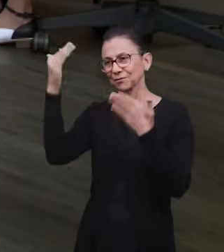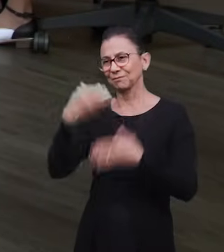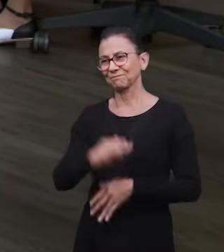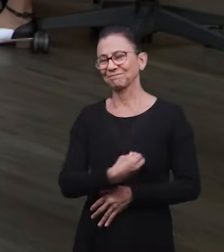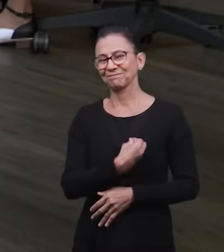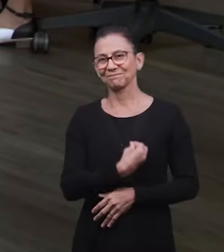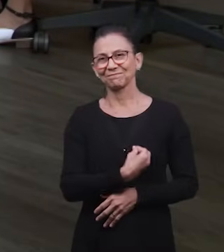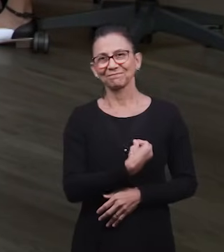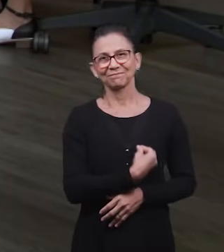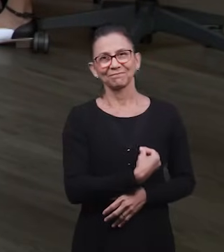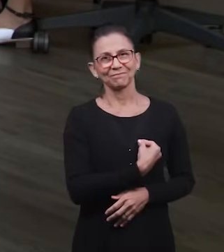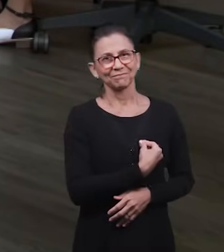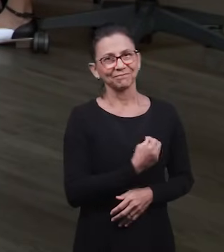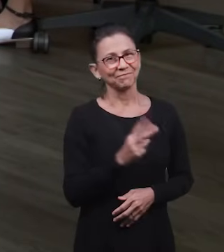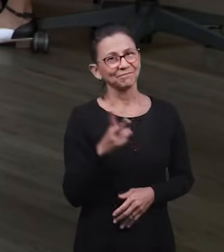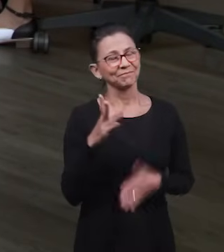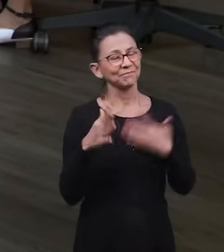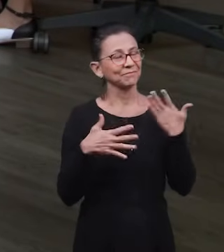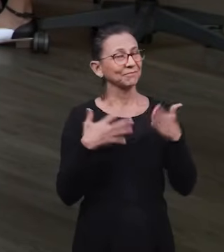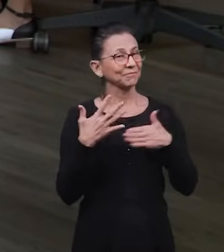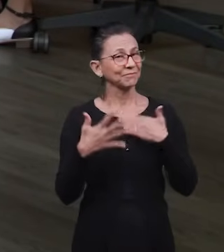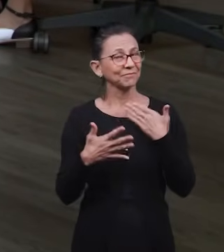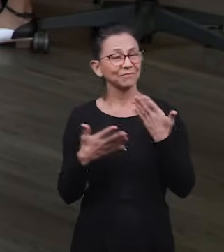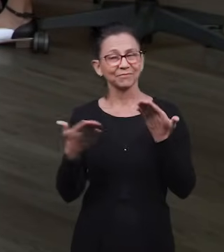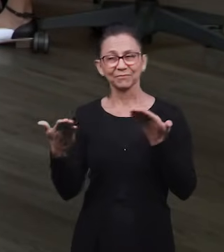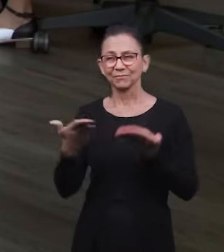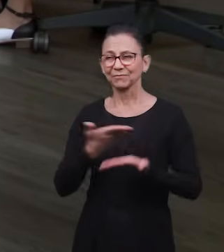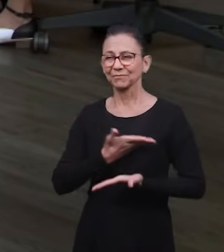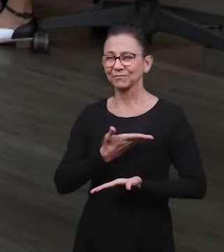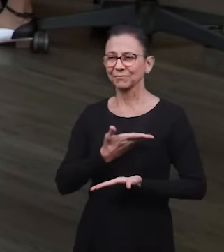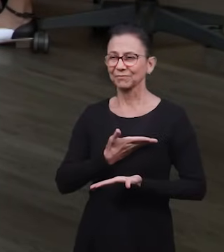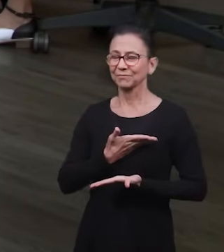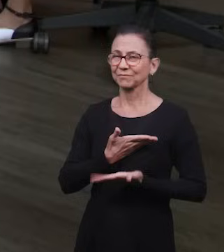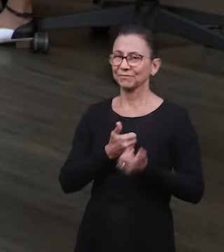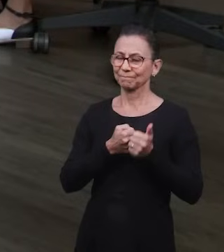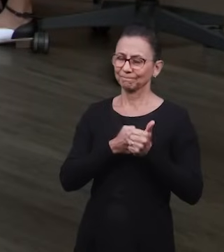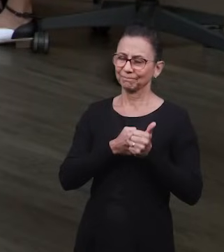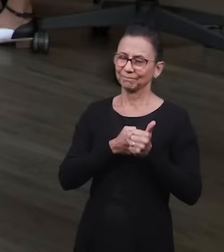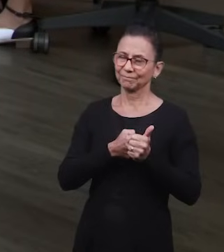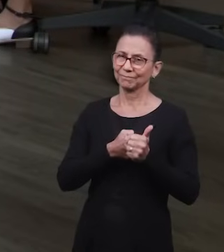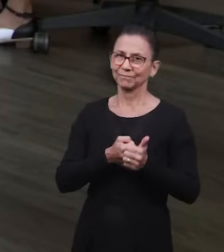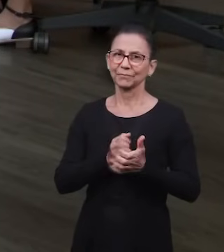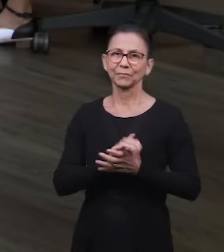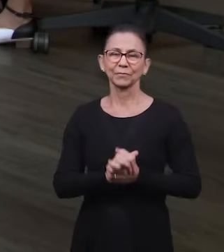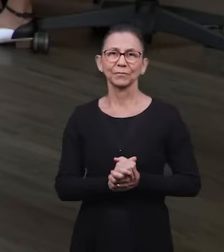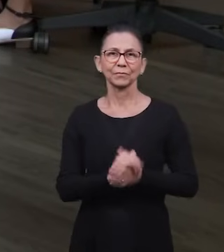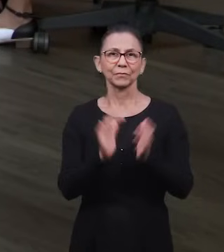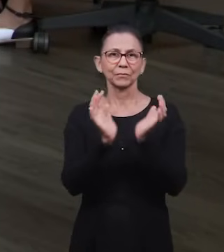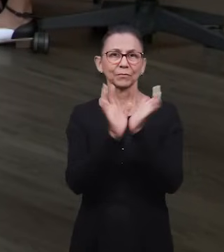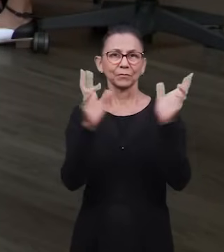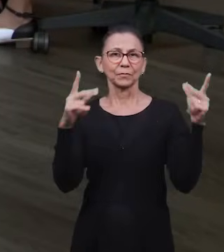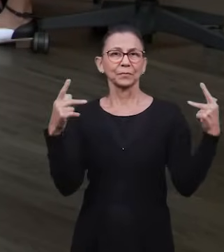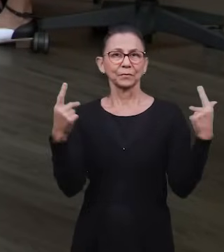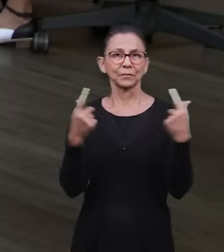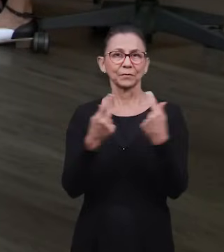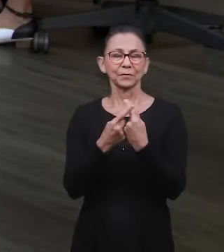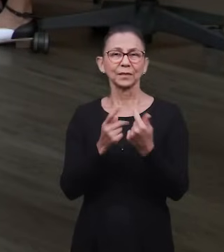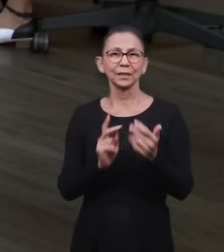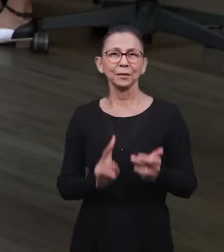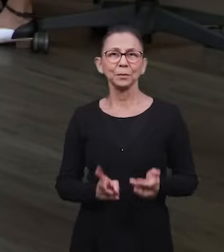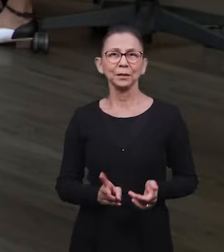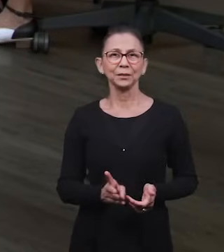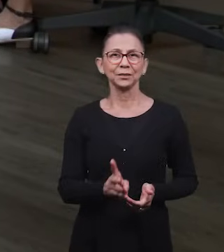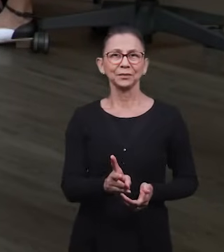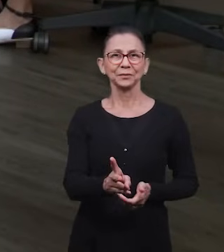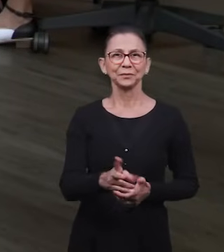sua participação no nosso programa. Sempre uma alegria, nosso companheiro ali do Rio de Janeiro, também membro do Conselho Presbiteral, e que está